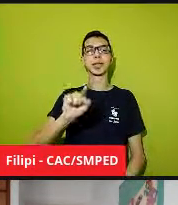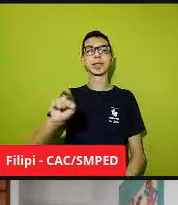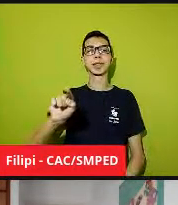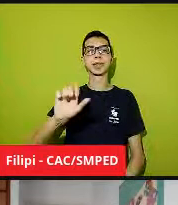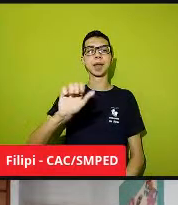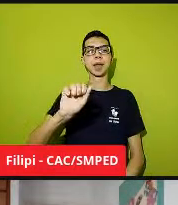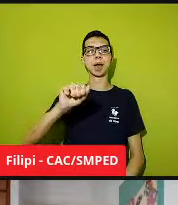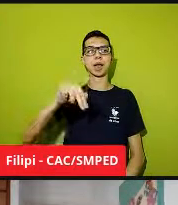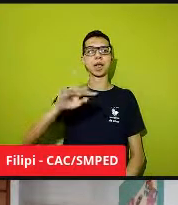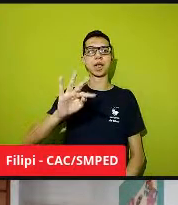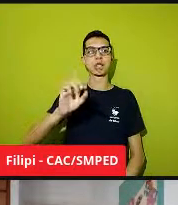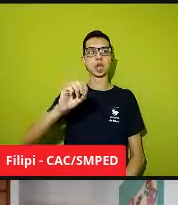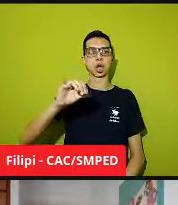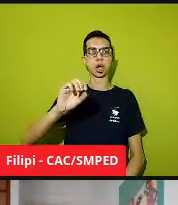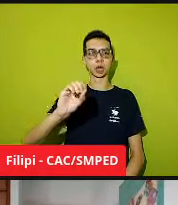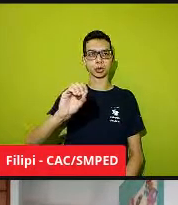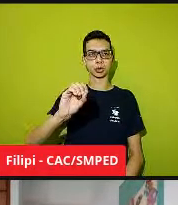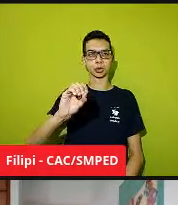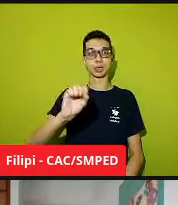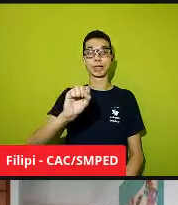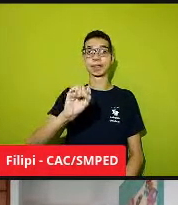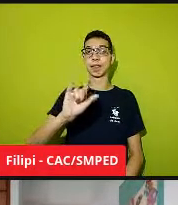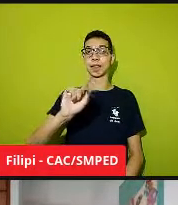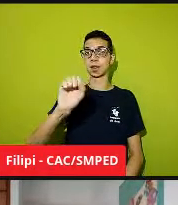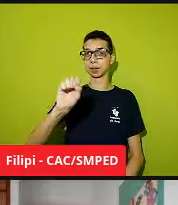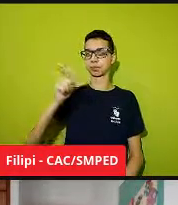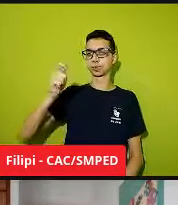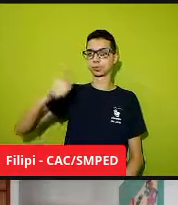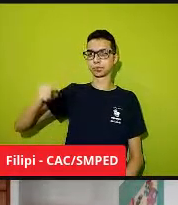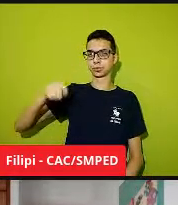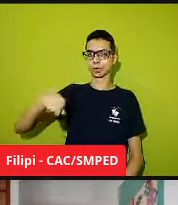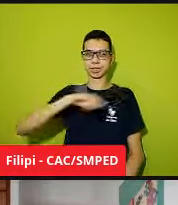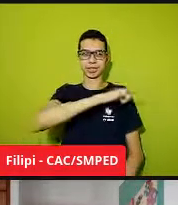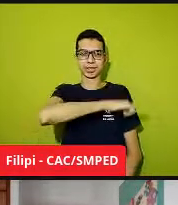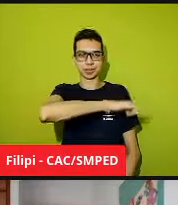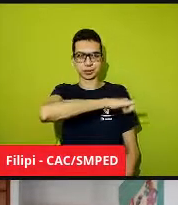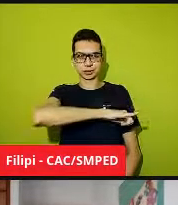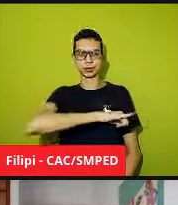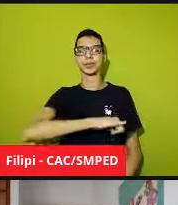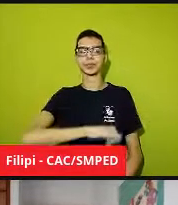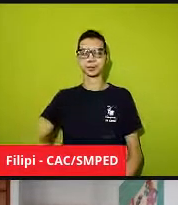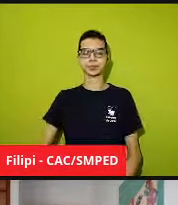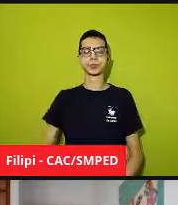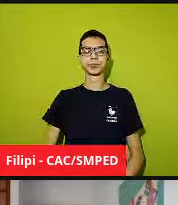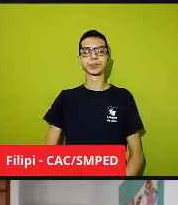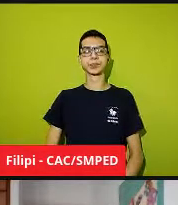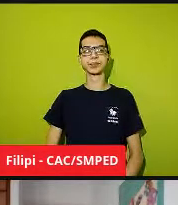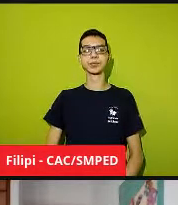Rio de Janeiro. Ele é um escritor e pesquisador, ele está muito vinculado a uma nova...